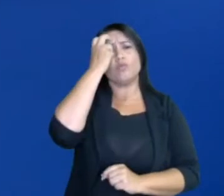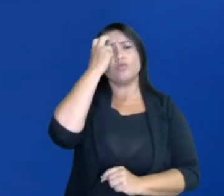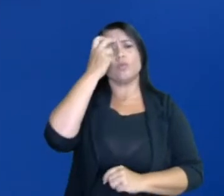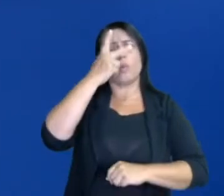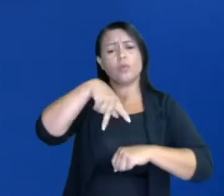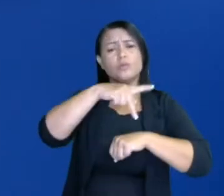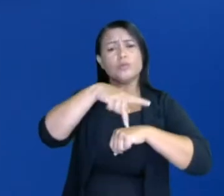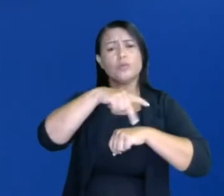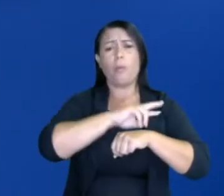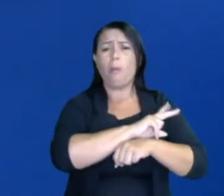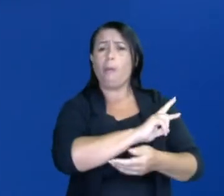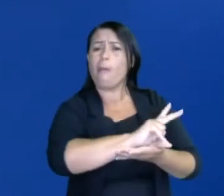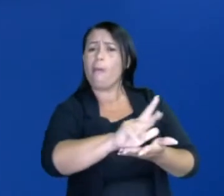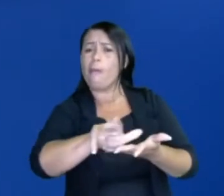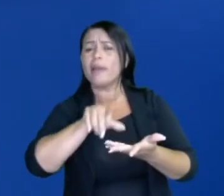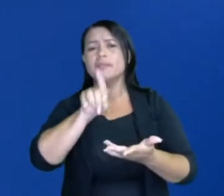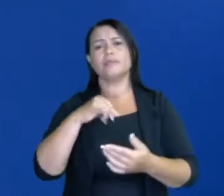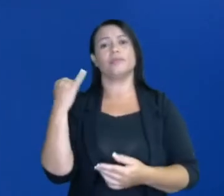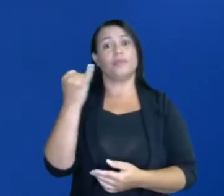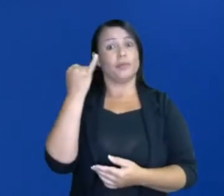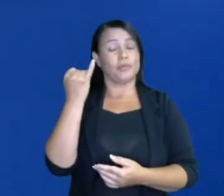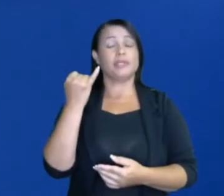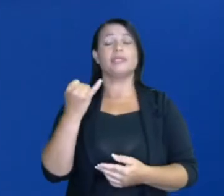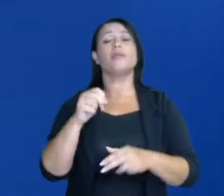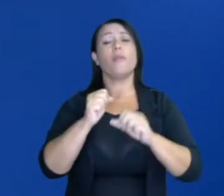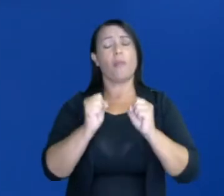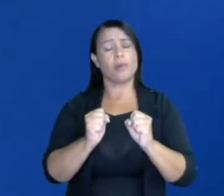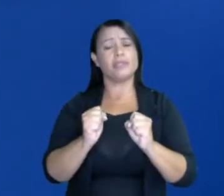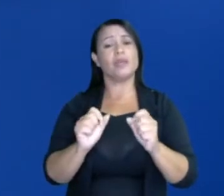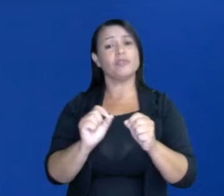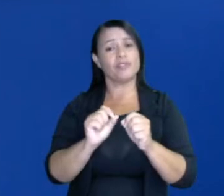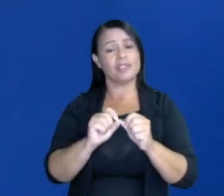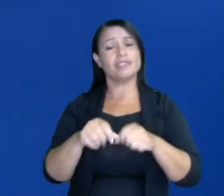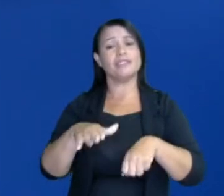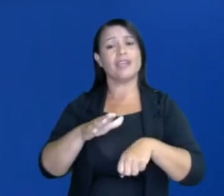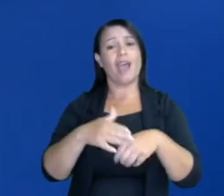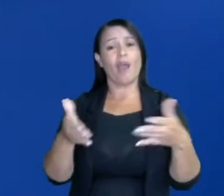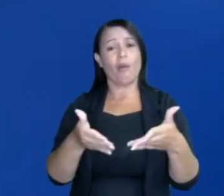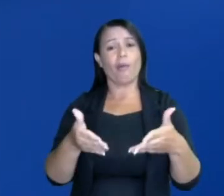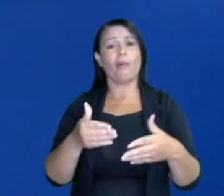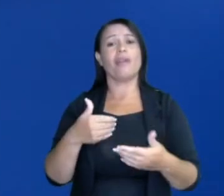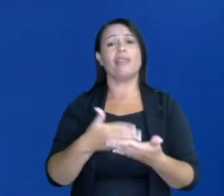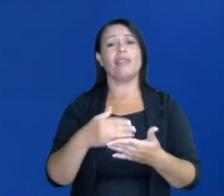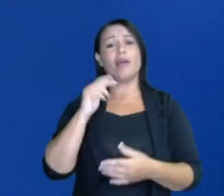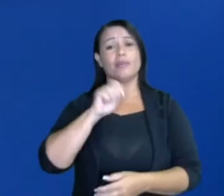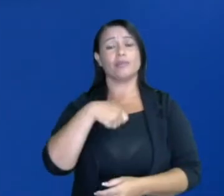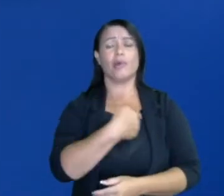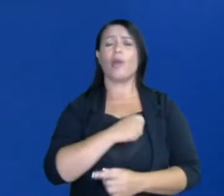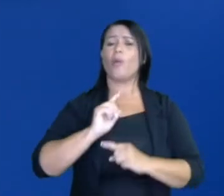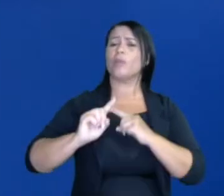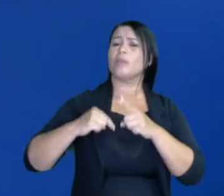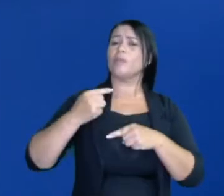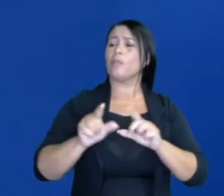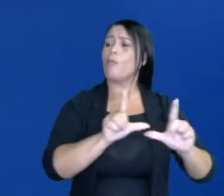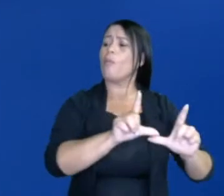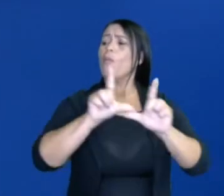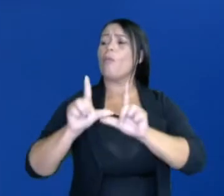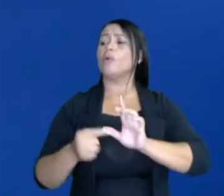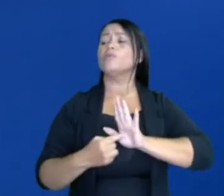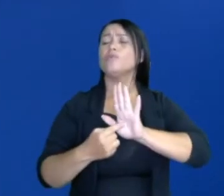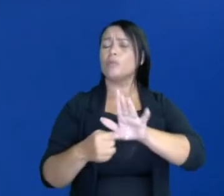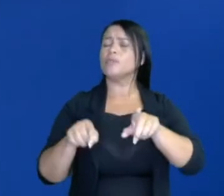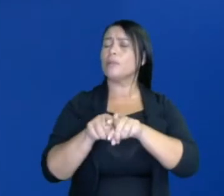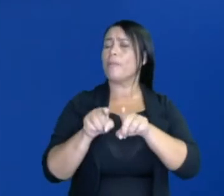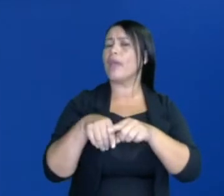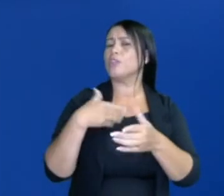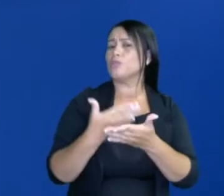países é uma coisa muito importante e a gente pode fazer isso na aula de espanhol. Depois disso, a gente também vai